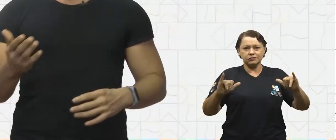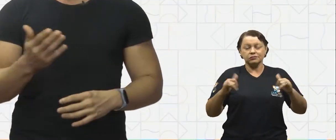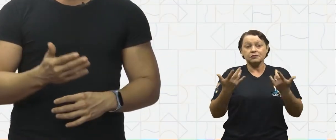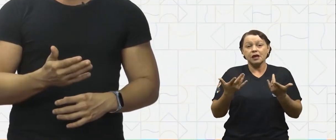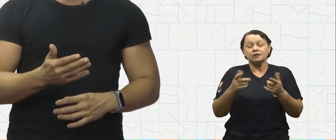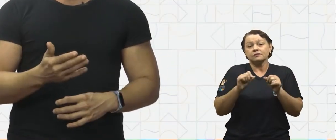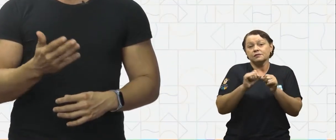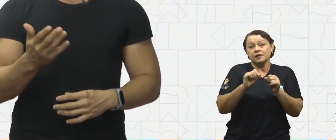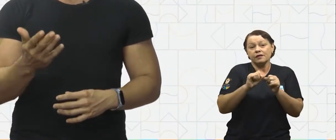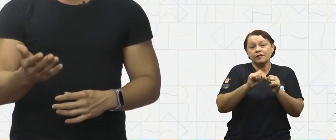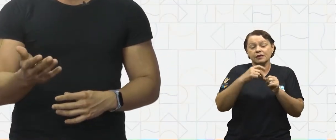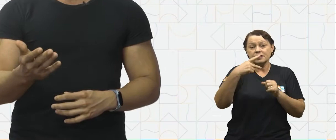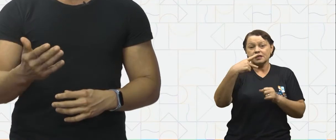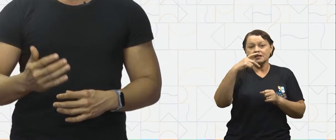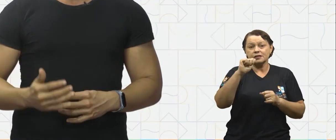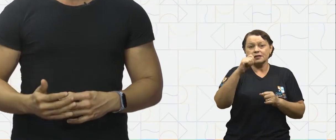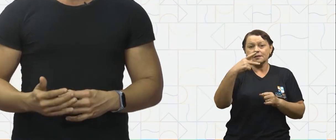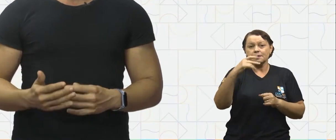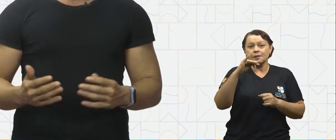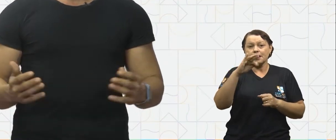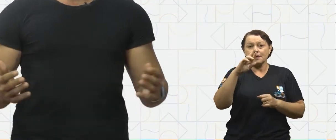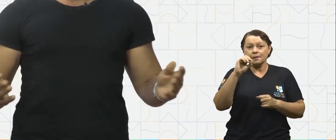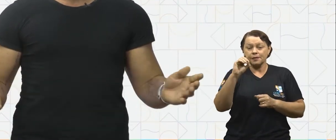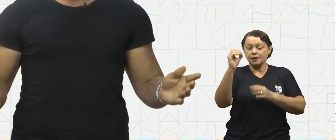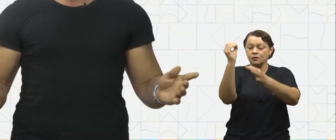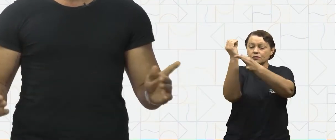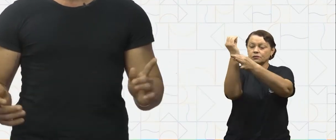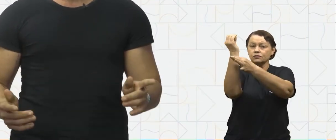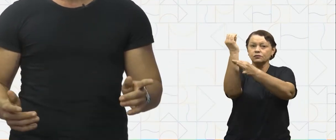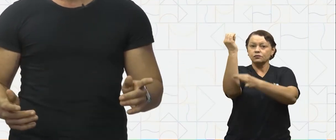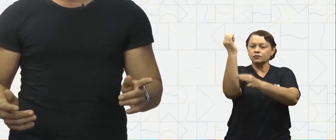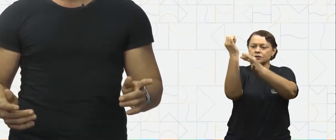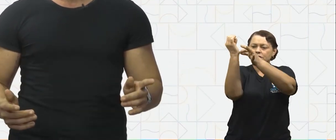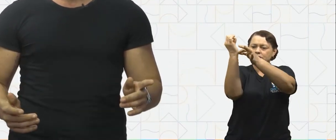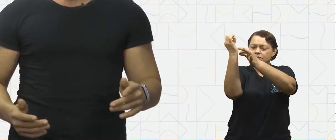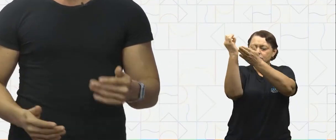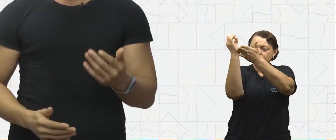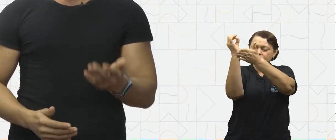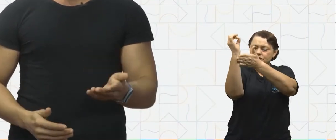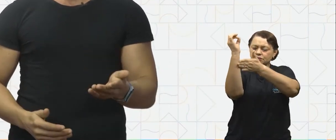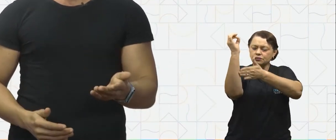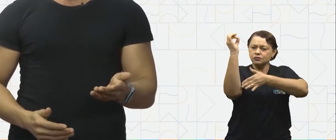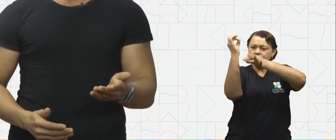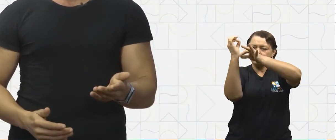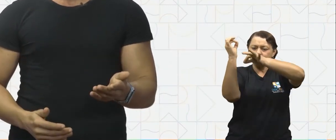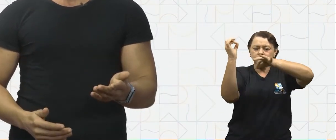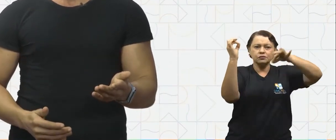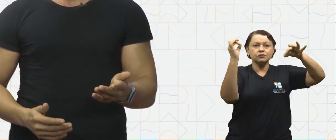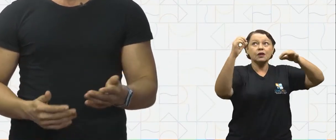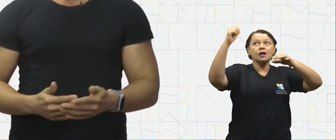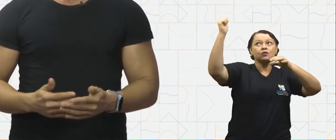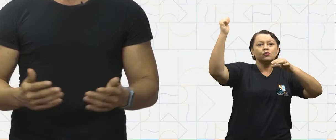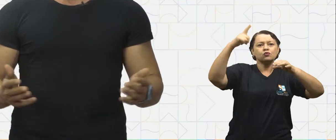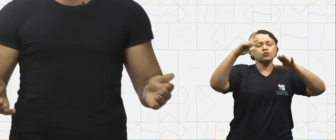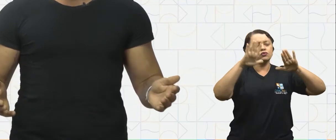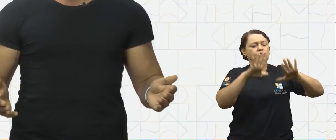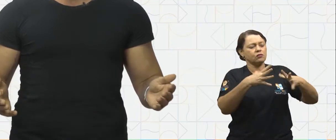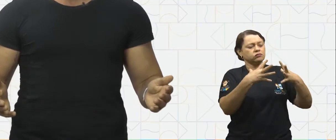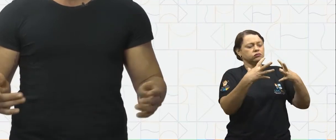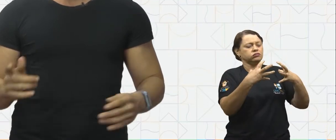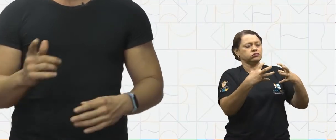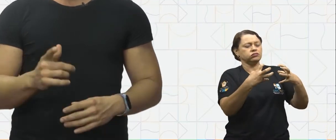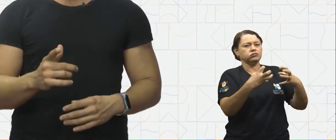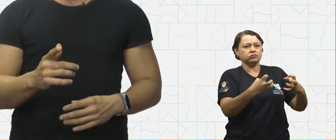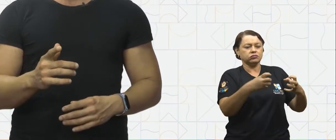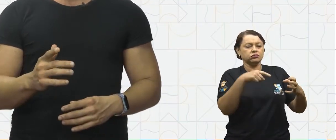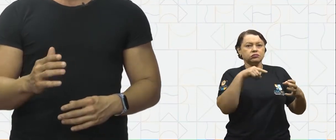papiro, os egípcios cortavam o caule da planta em tiras longas e estreitas e colocavam para secar. Depois de